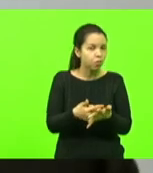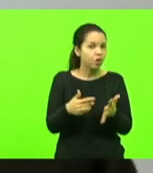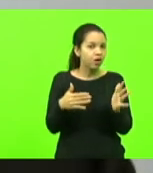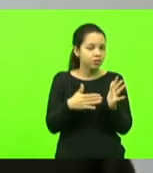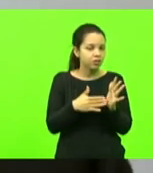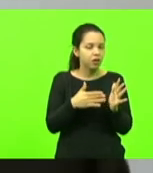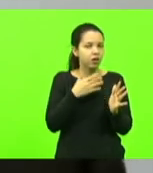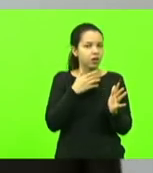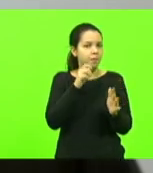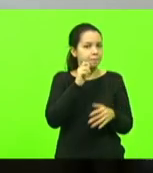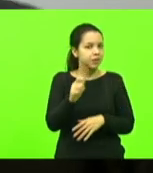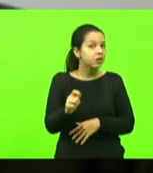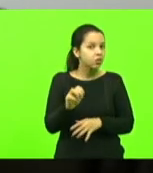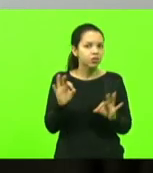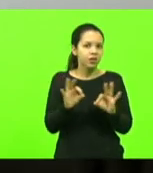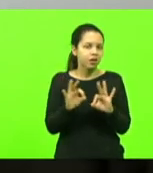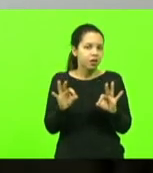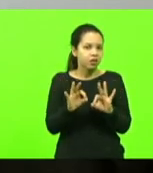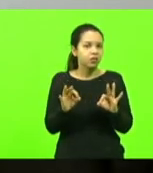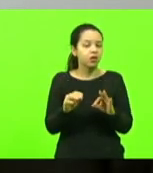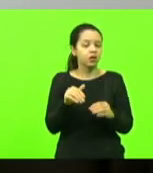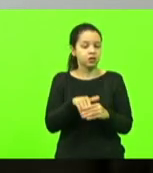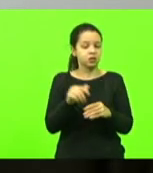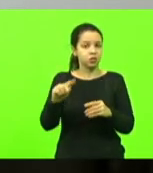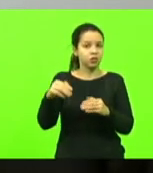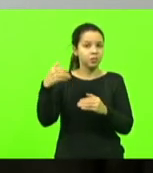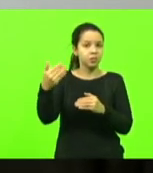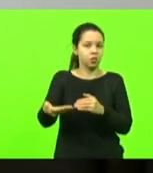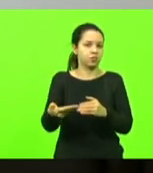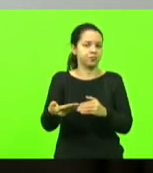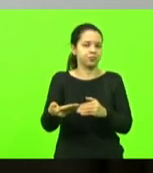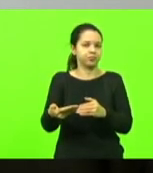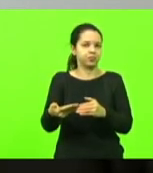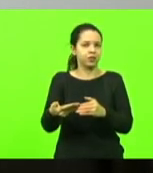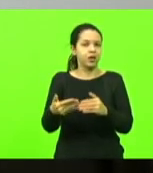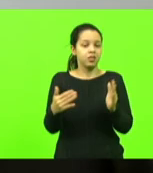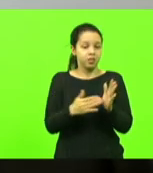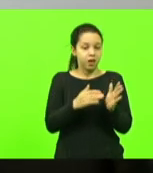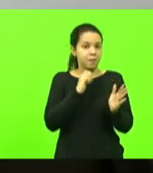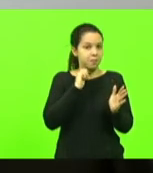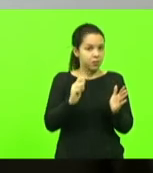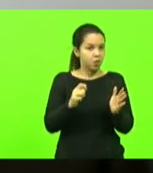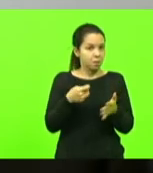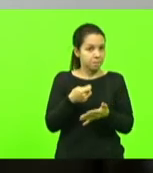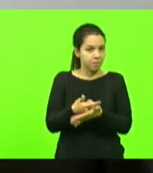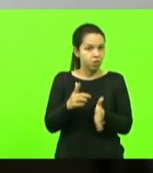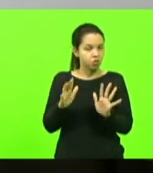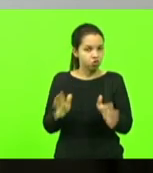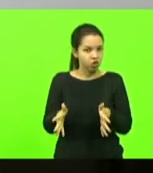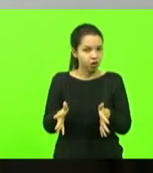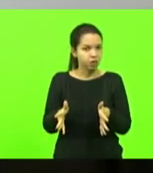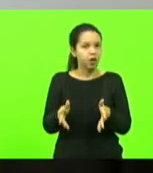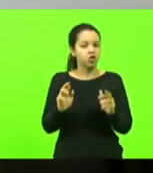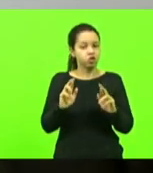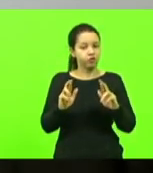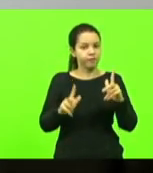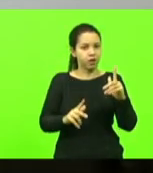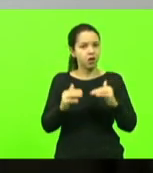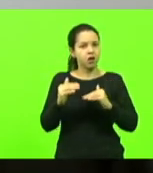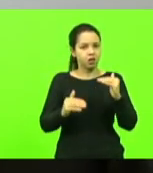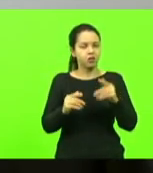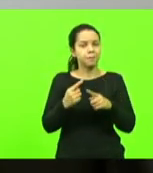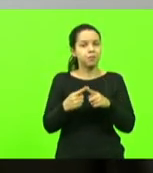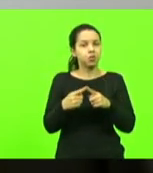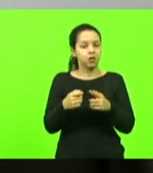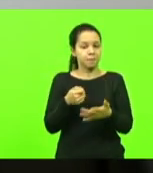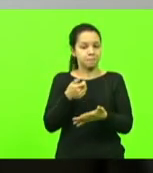das eleições. E aí aqueles que foram pagos até abril, eles têm uma diferença em relação aos outros colegas, porque as emendas já